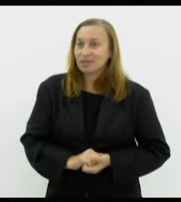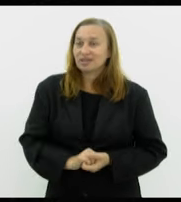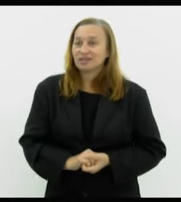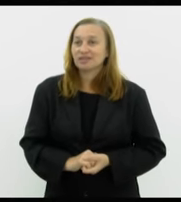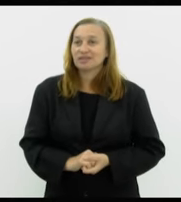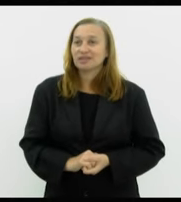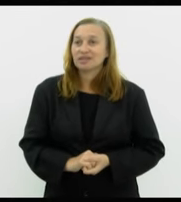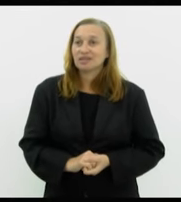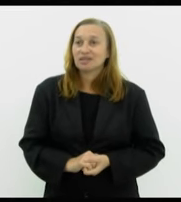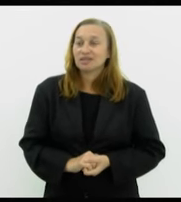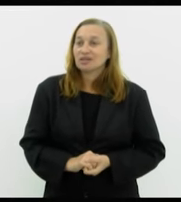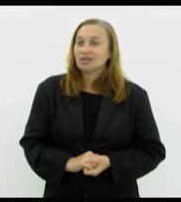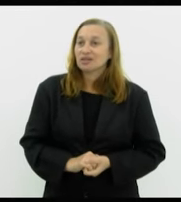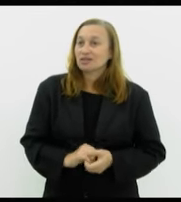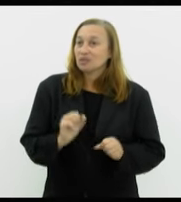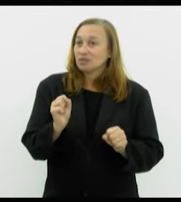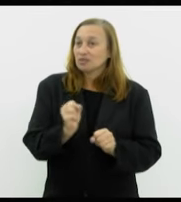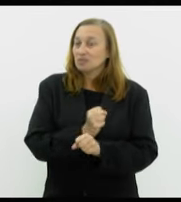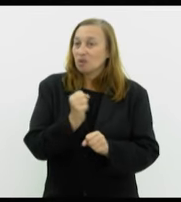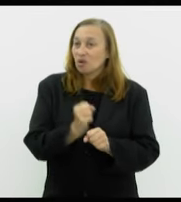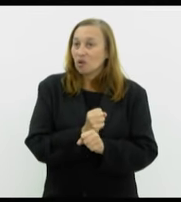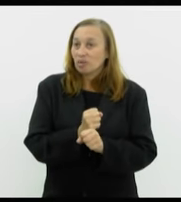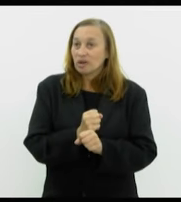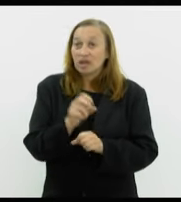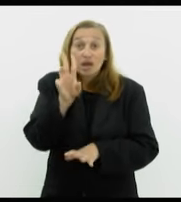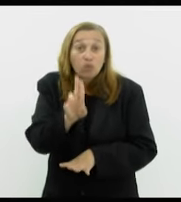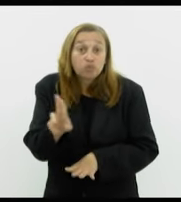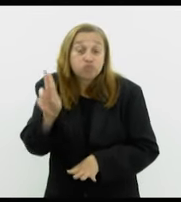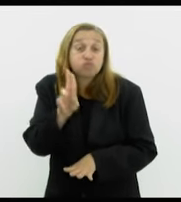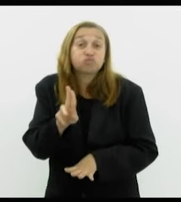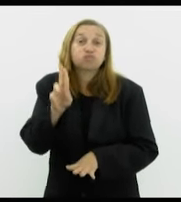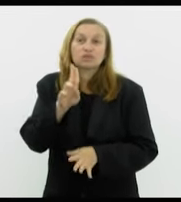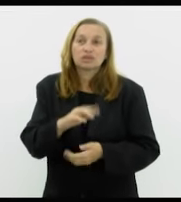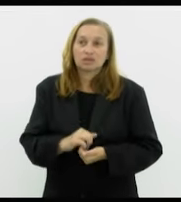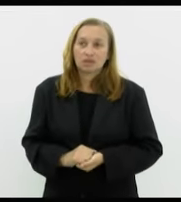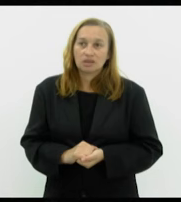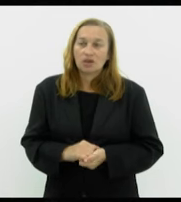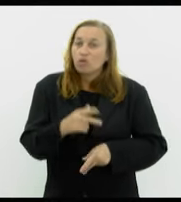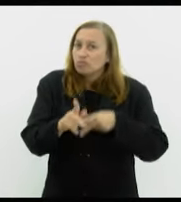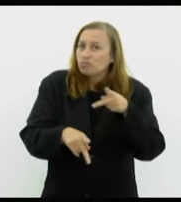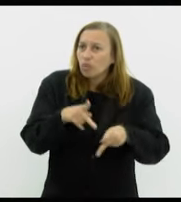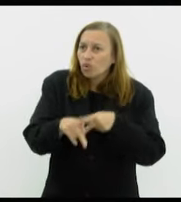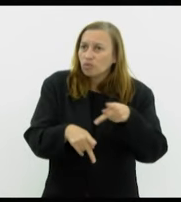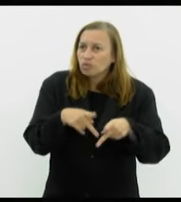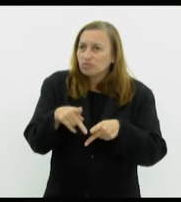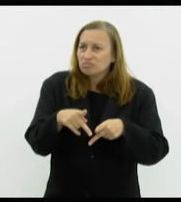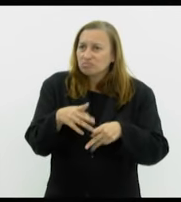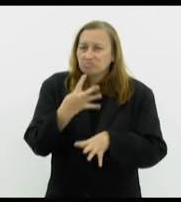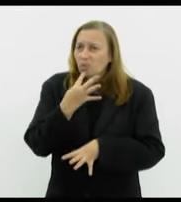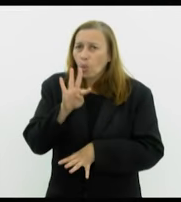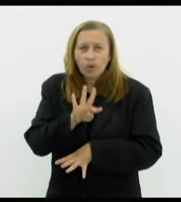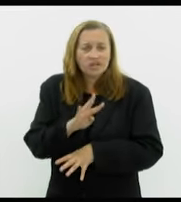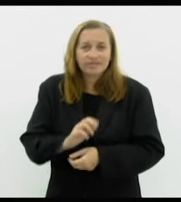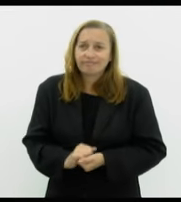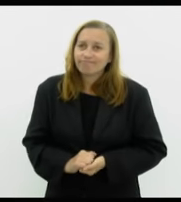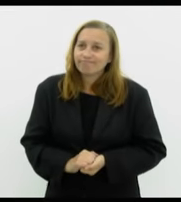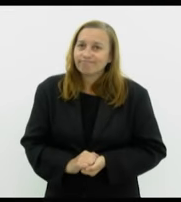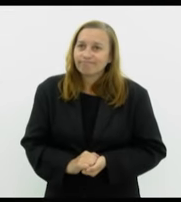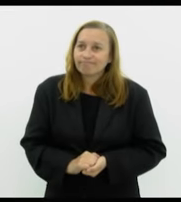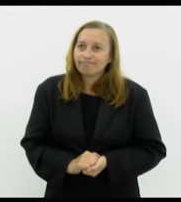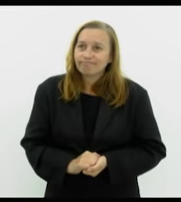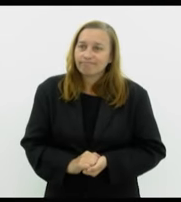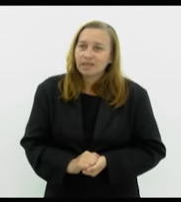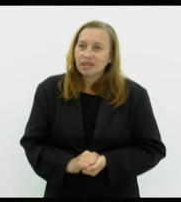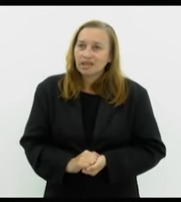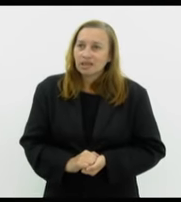Uma obra que é subutilizada. A população desconhece. Não